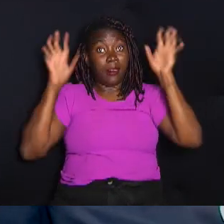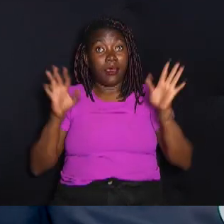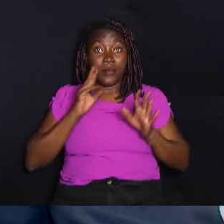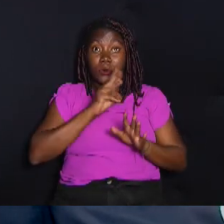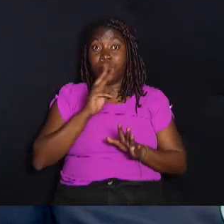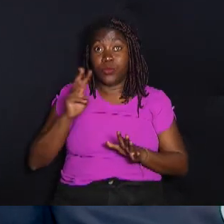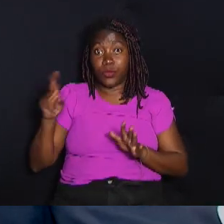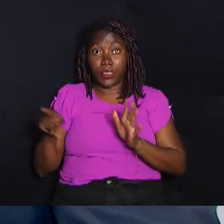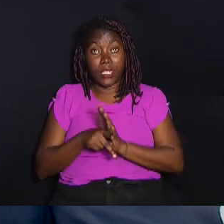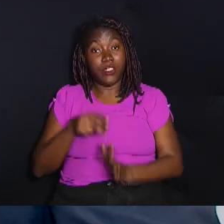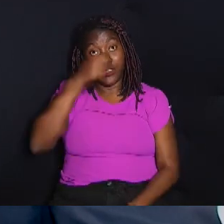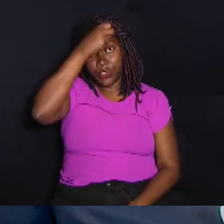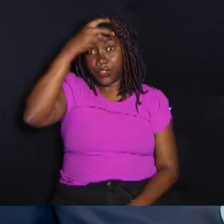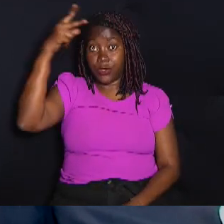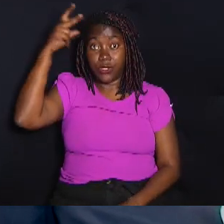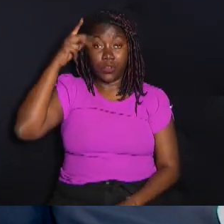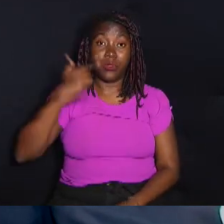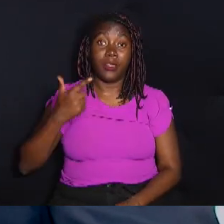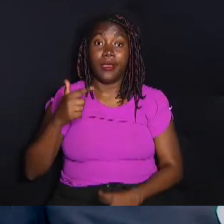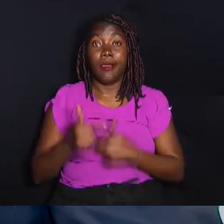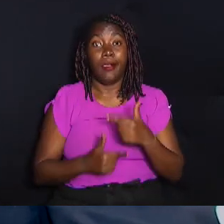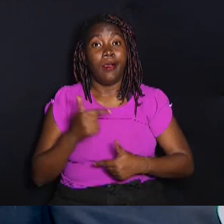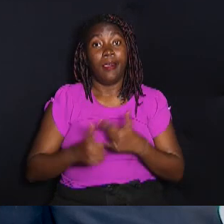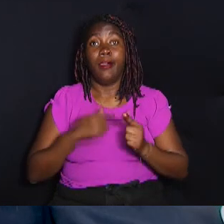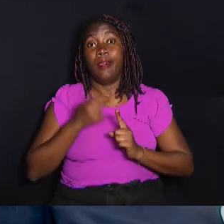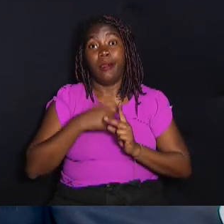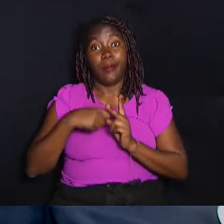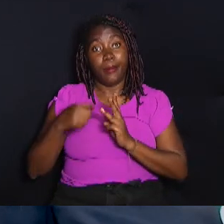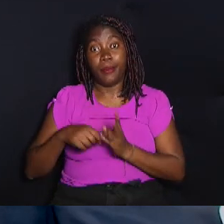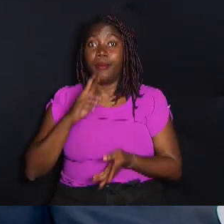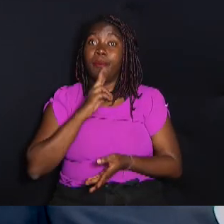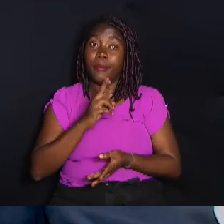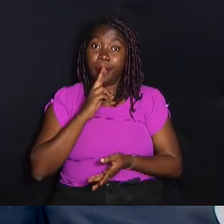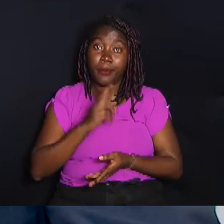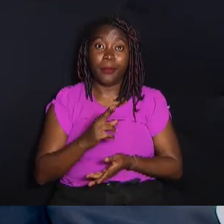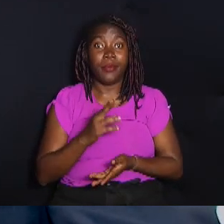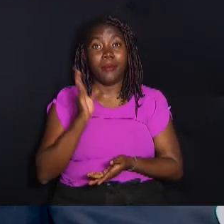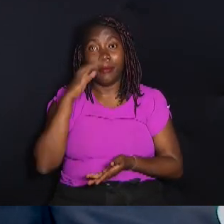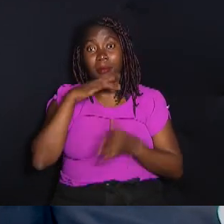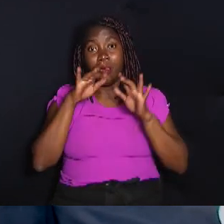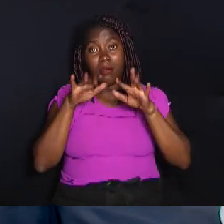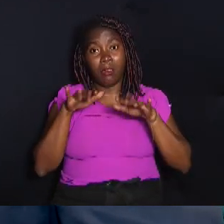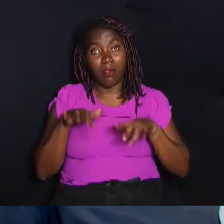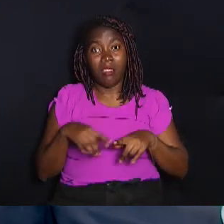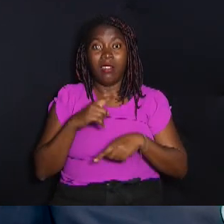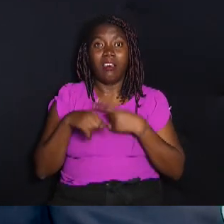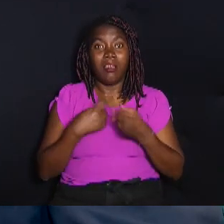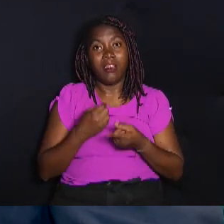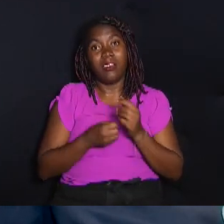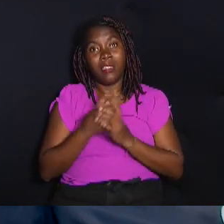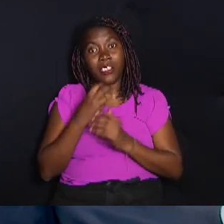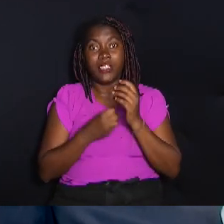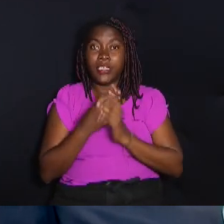site da prefeitura para você não ter o trabalho de fazer um requerimento esperar meses e meses por uma resposta que que vem mal mal redigida depois tem que fazer